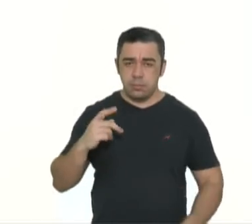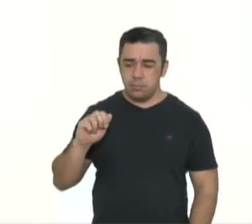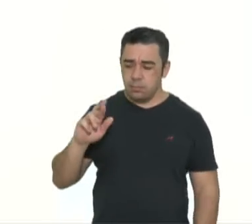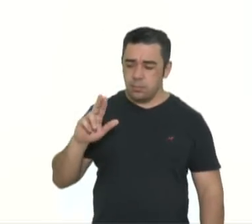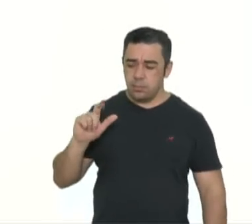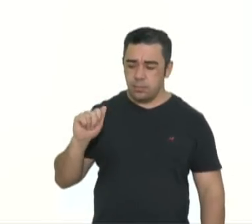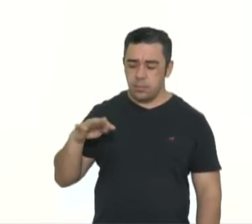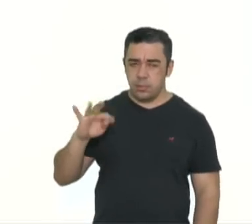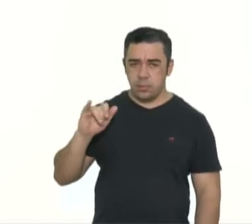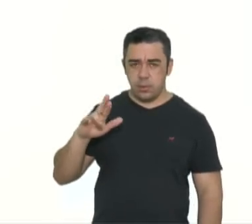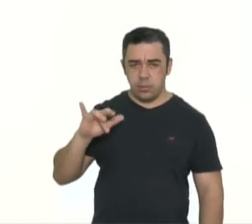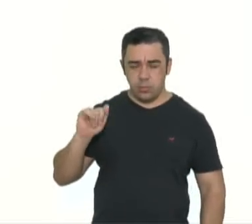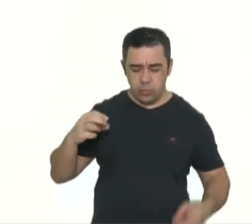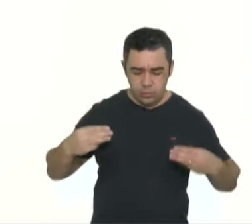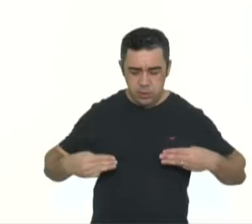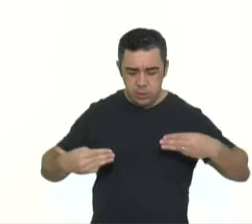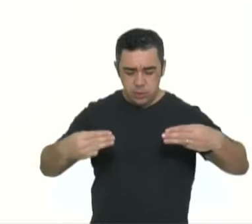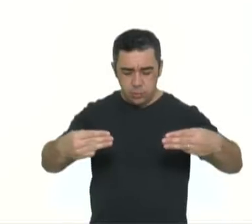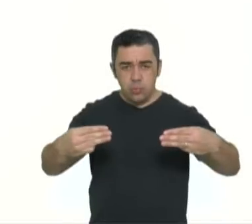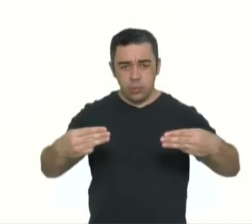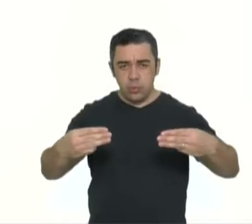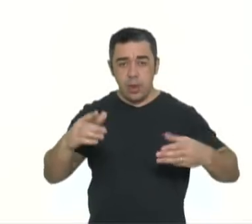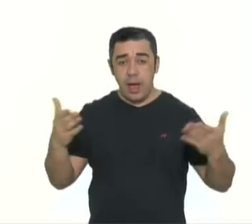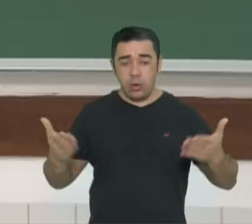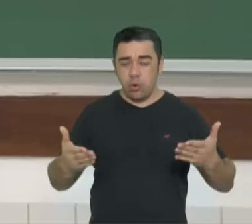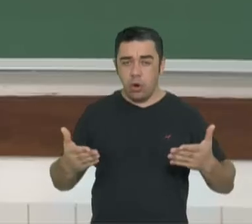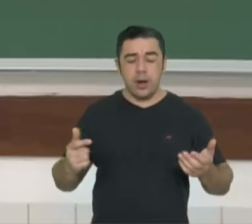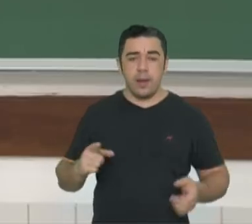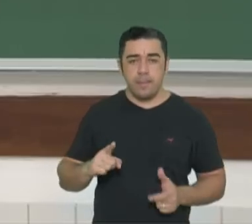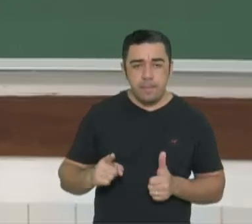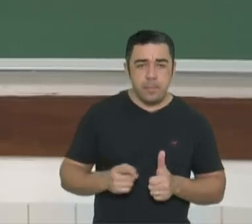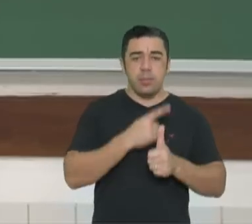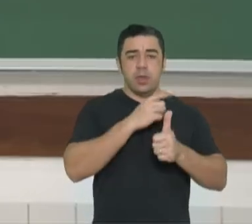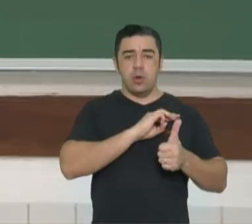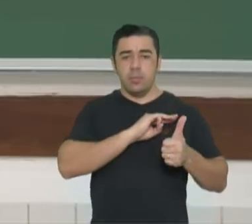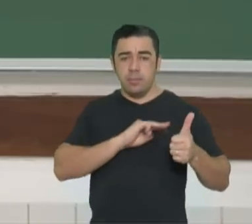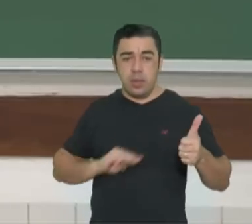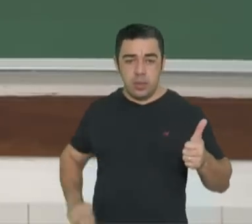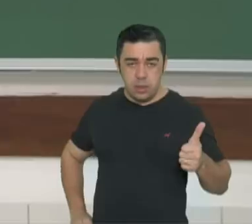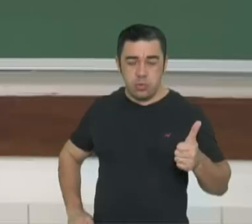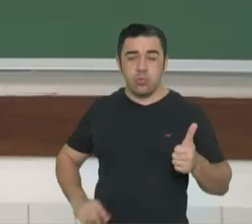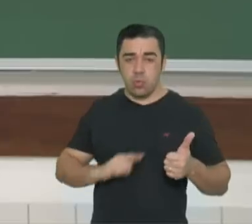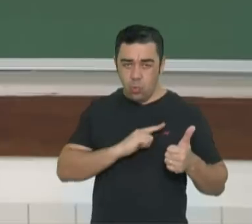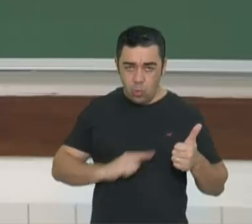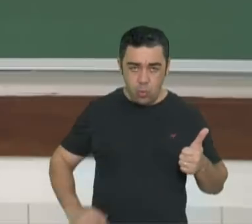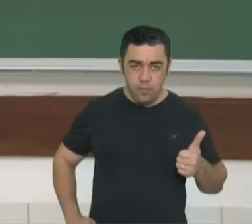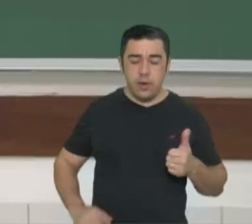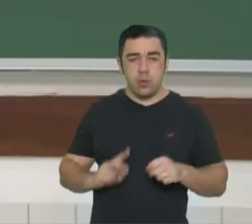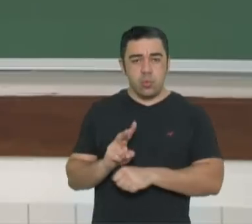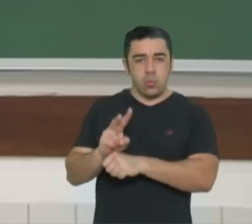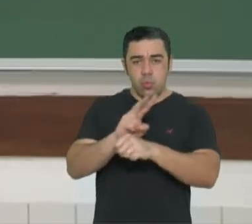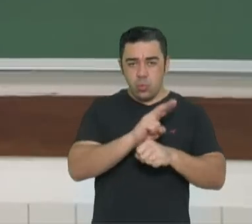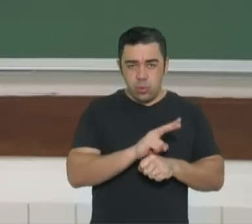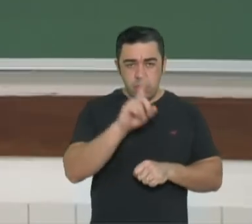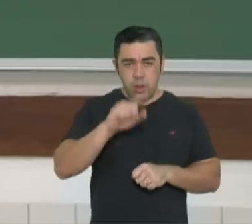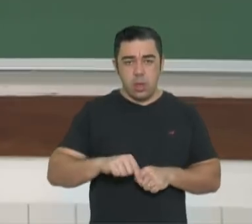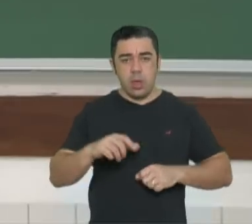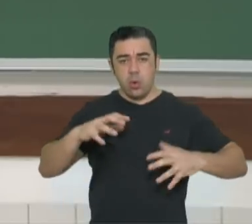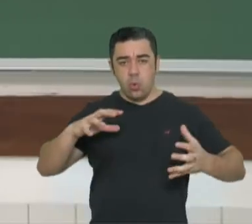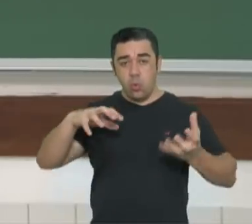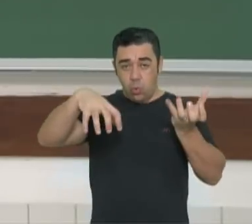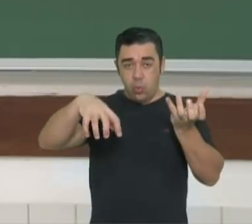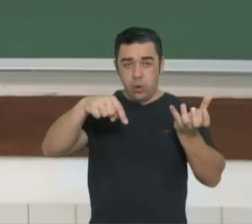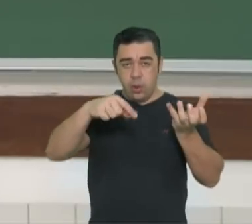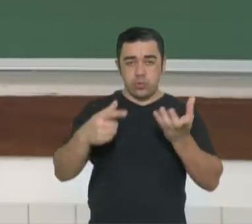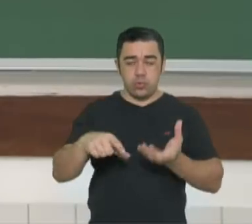Parlamentarismo, onde o presidente tem menos poderes, quem lidera o governo é o primeiro-ministro, escolhido pelo Congresso. No caso do